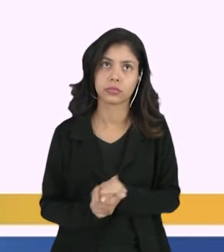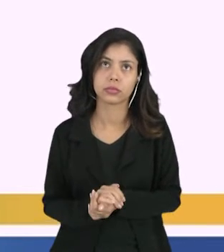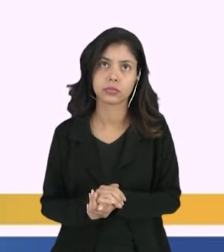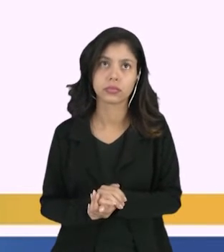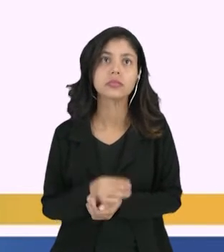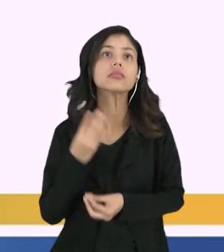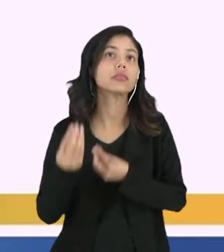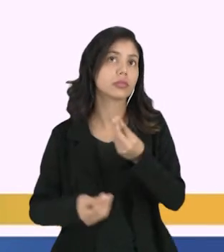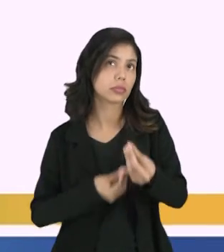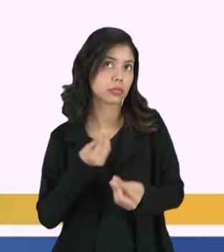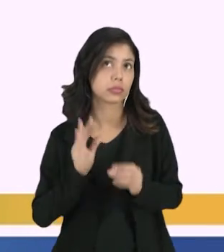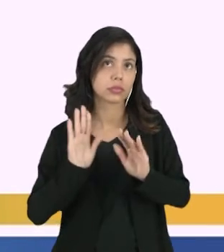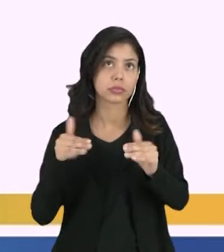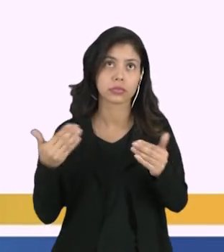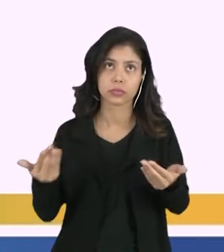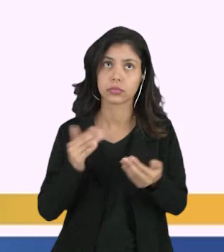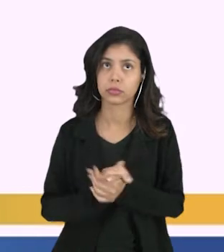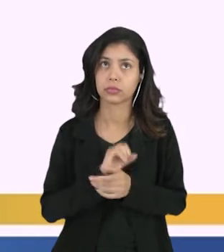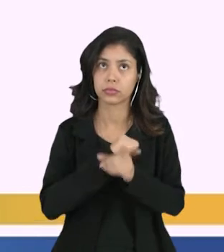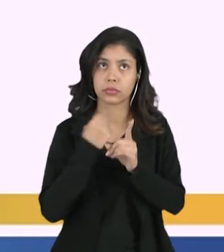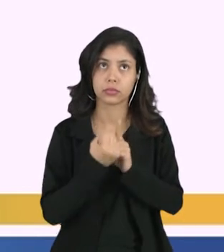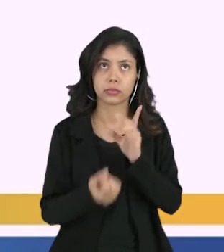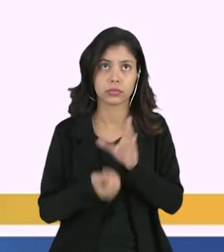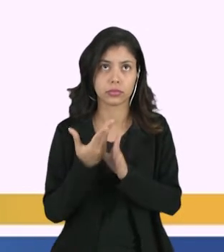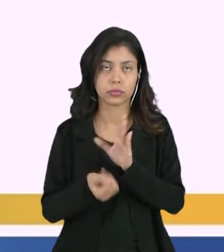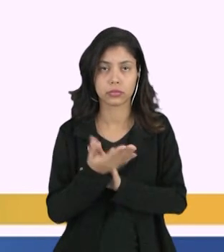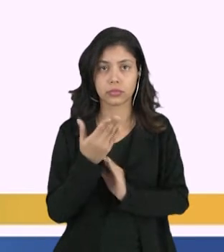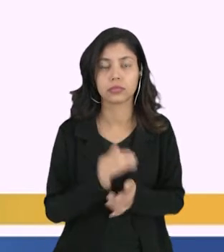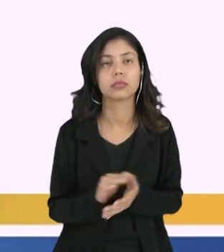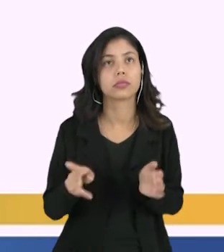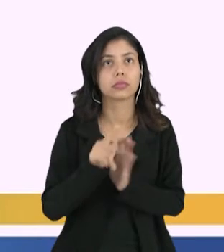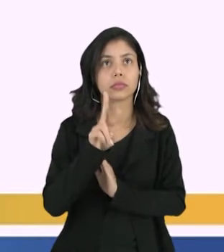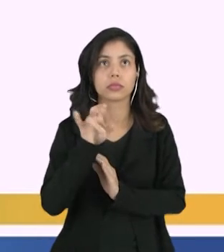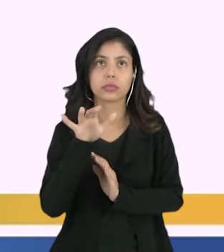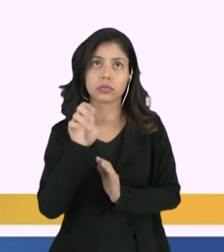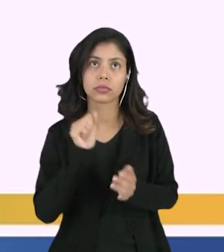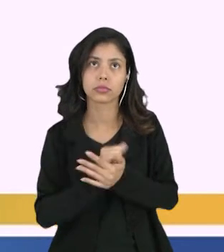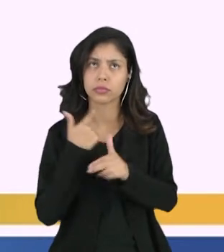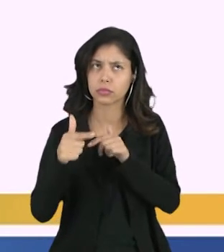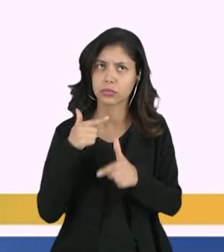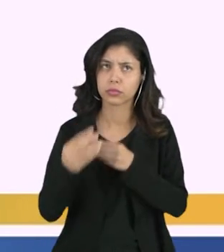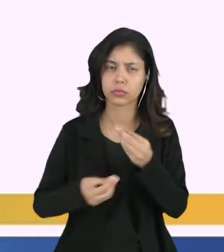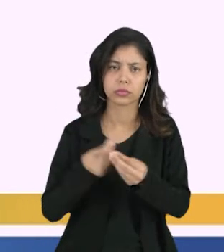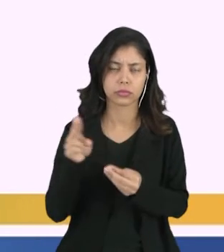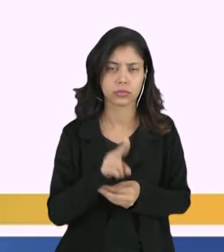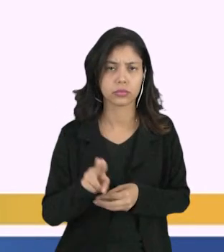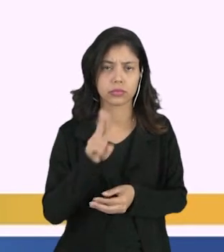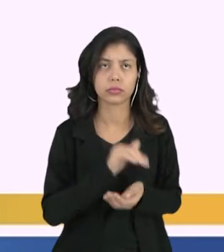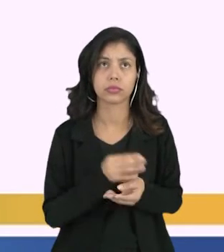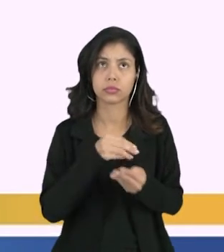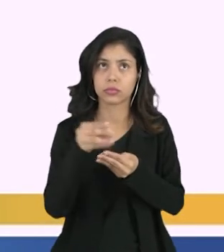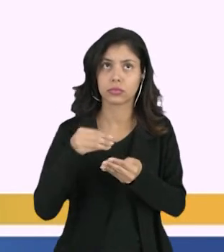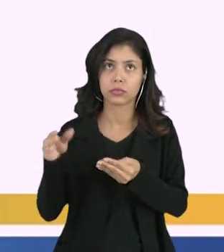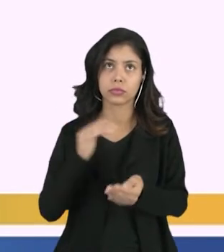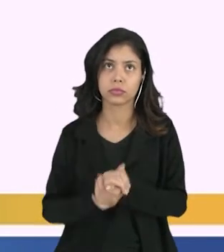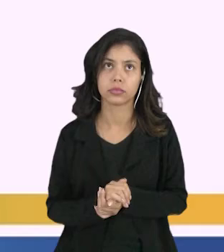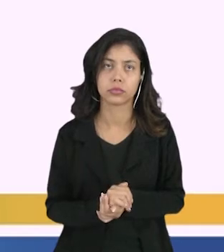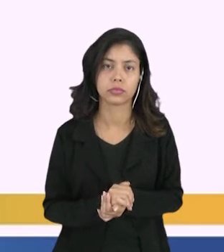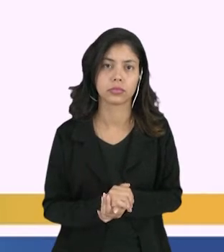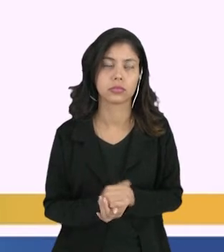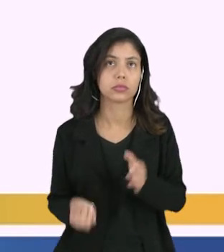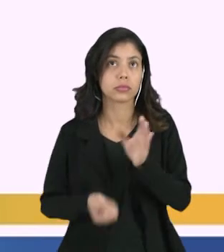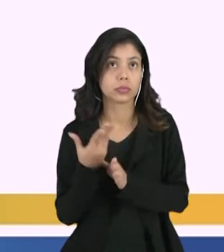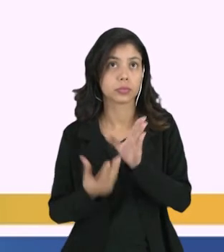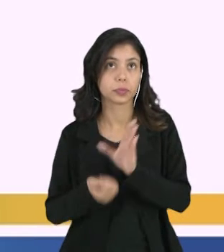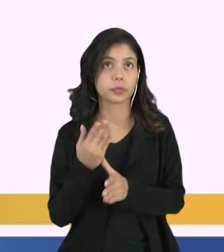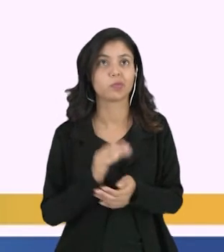é a maneira pela qual a sociedade produz seus bens e serviços, como os utiliza e os distribui.